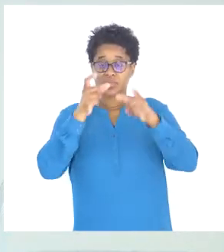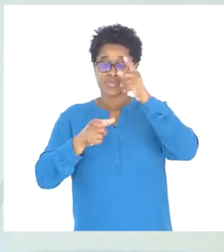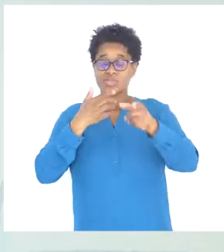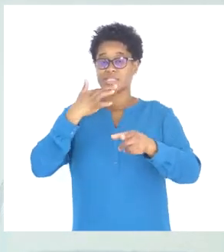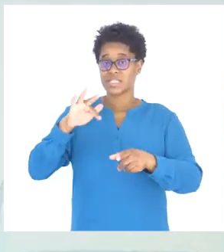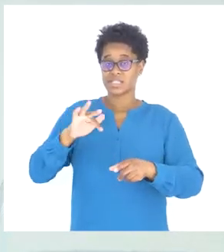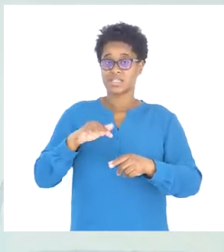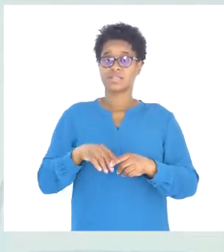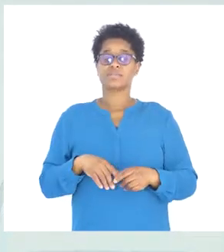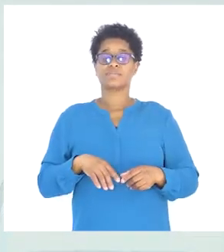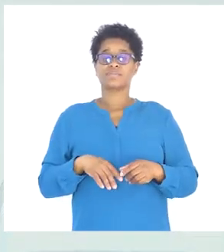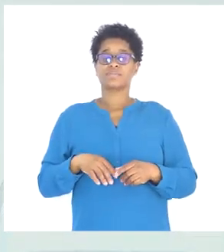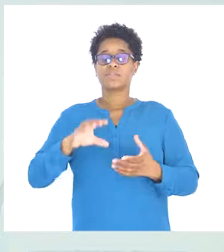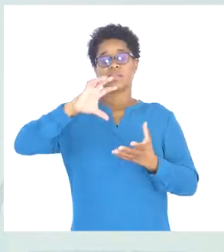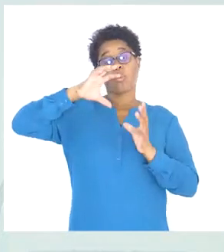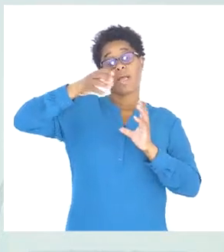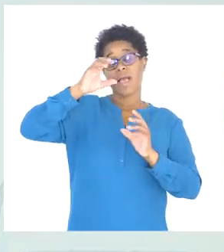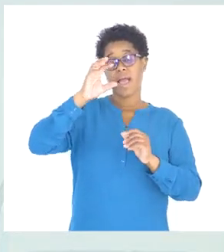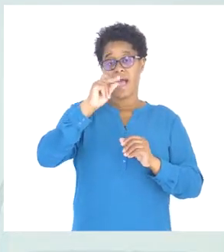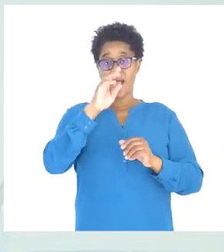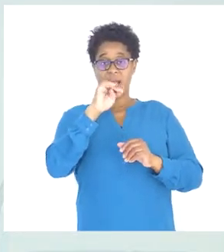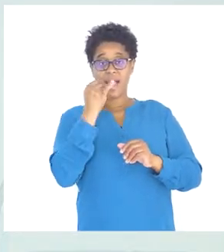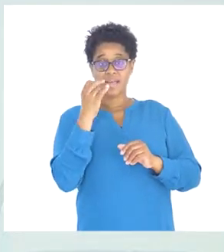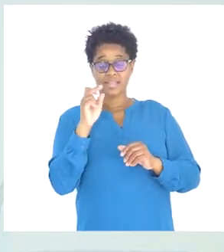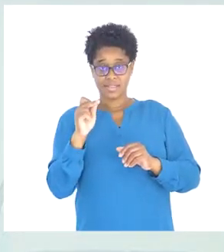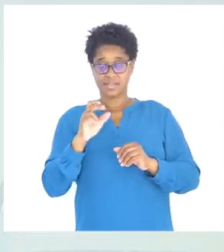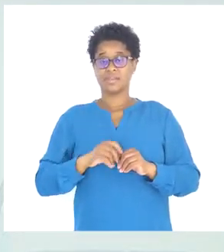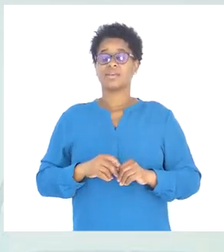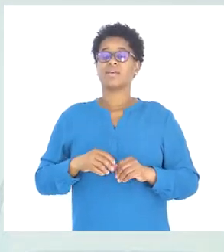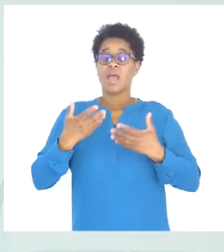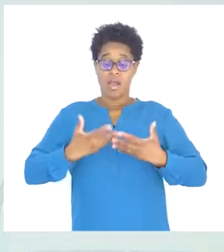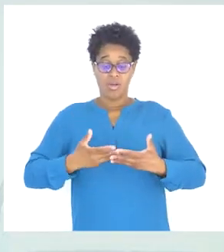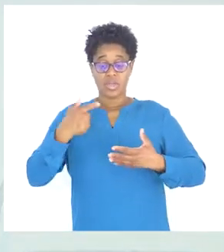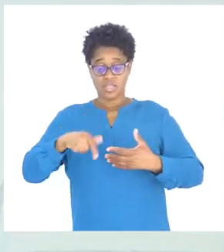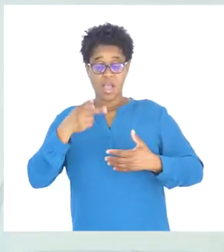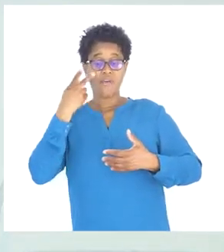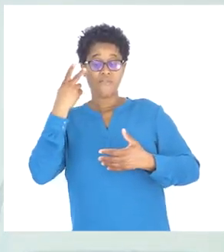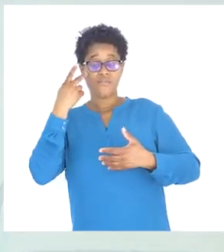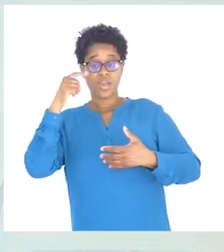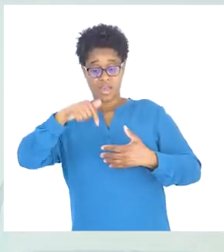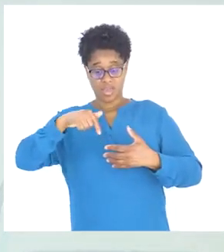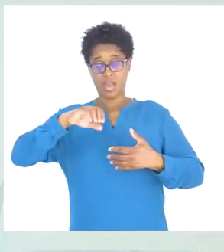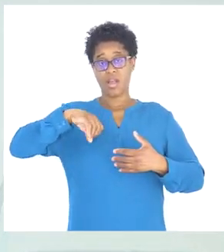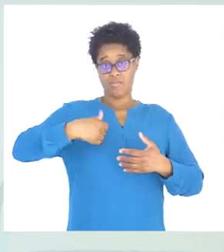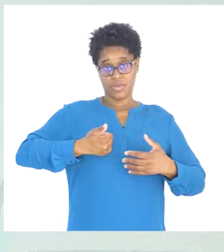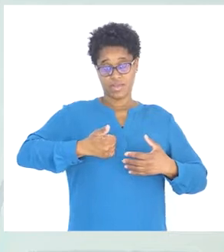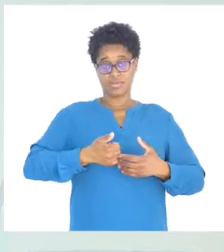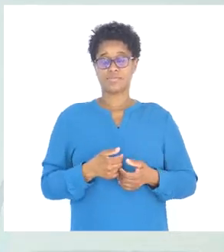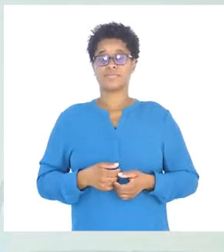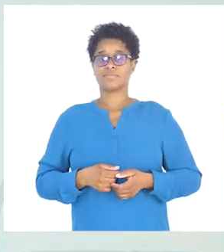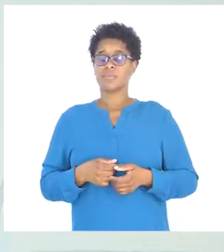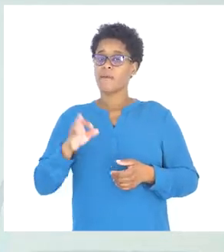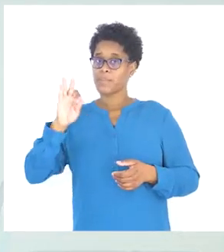estrangeiros do continente asiático, certo? Que agora estão a residir aqui em Cabo Verde,